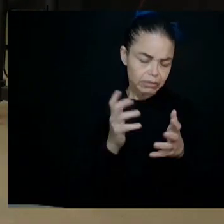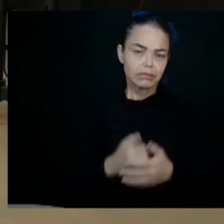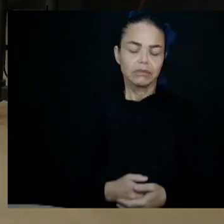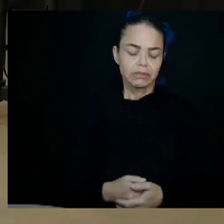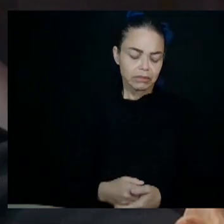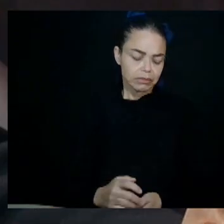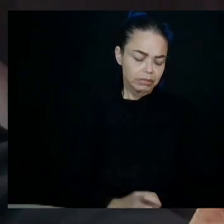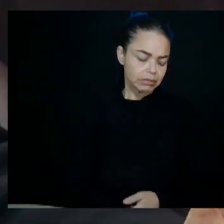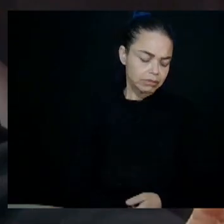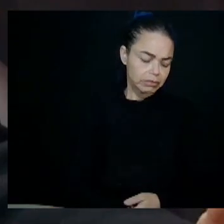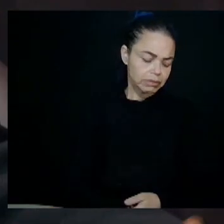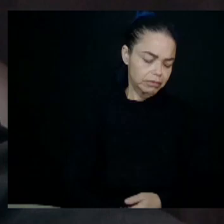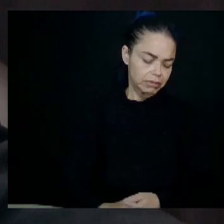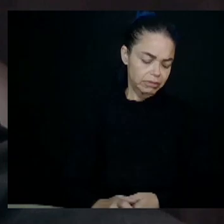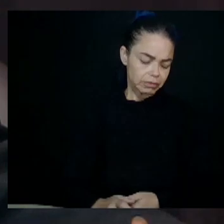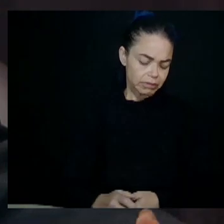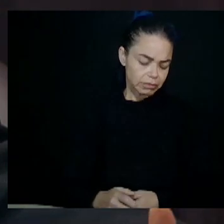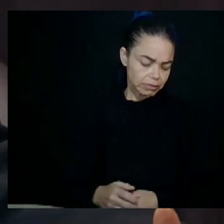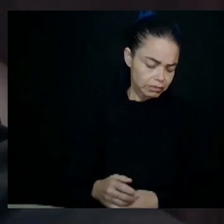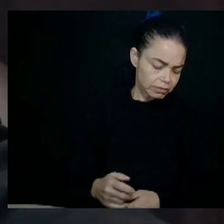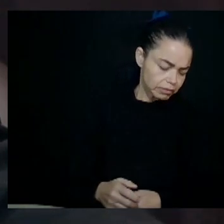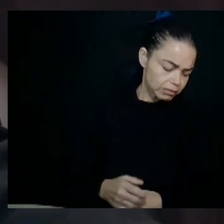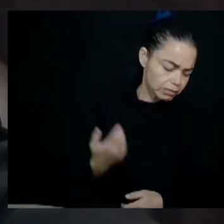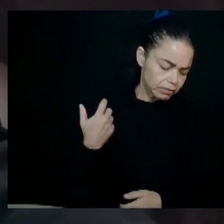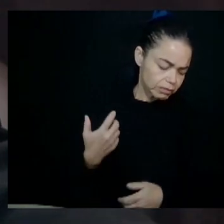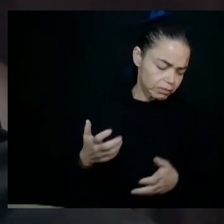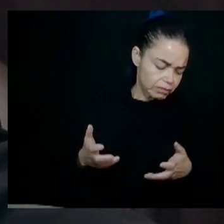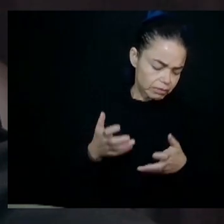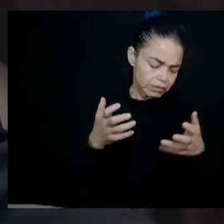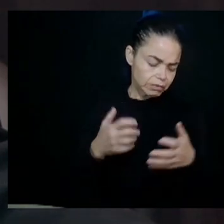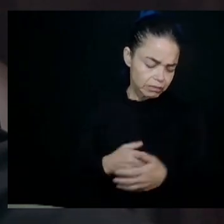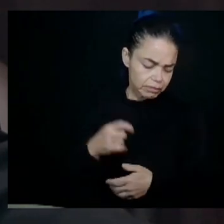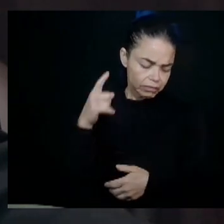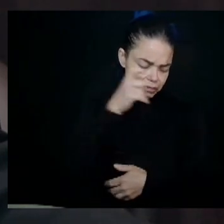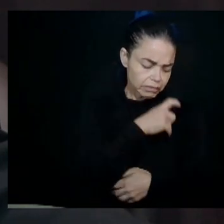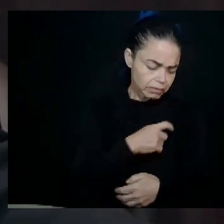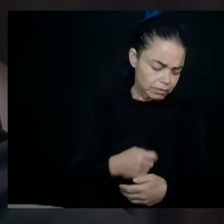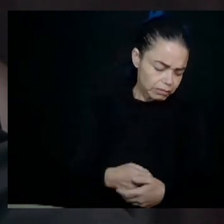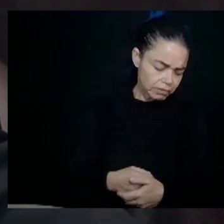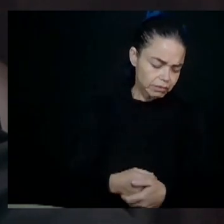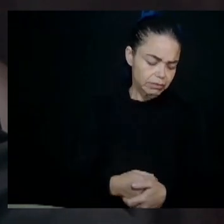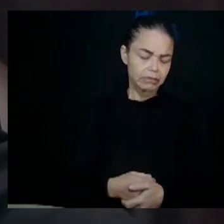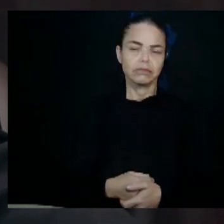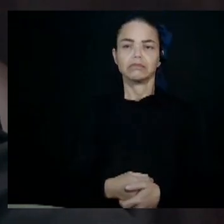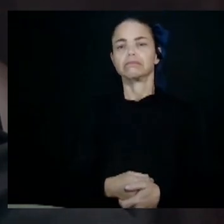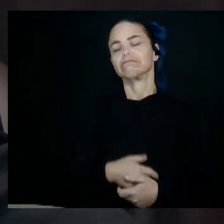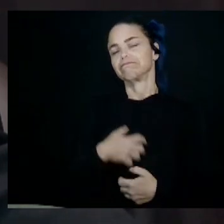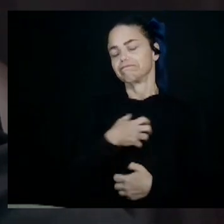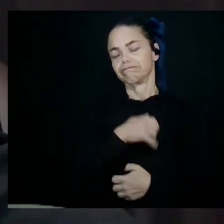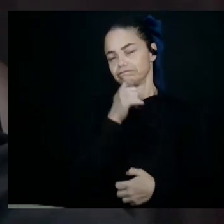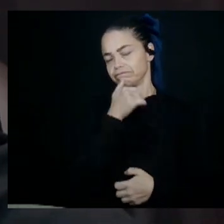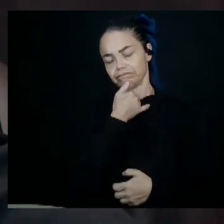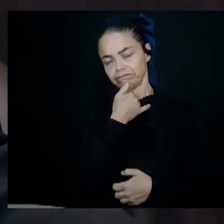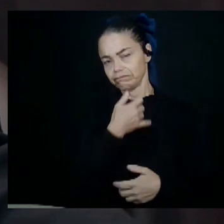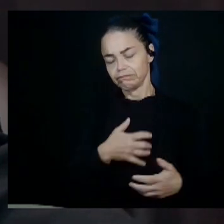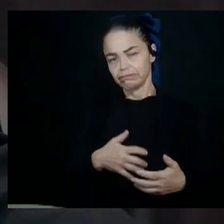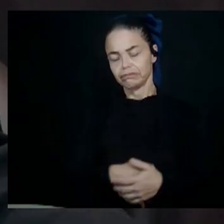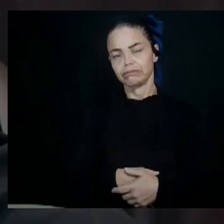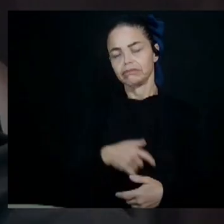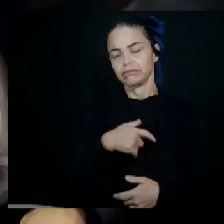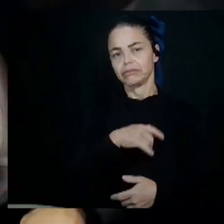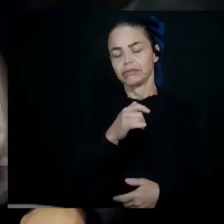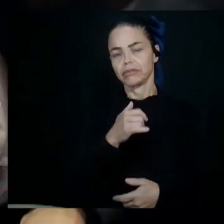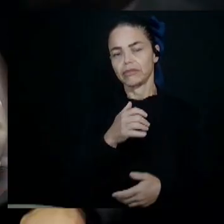com doenças muito Sim. difíceis de É. tratamento, às E vezes assim, acabam se desestimulando. Dentro desse contexto que a Mara